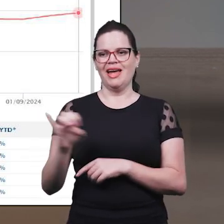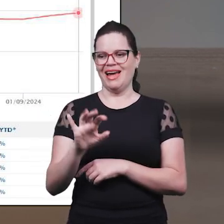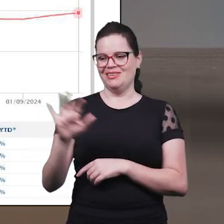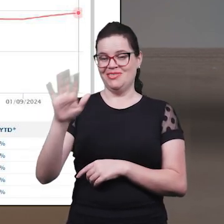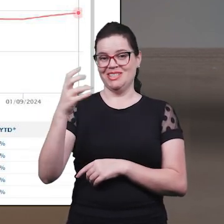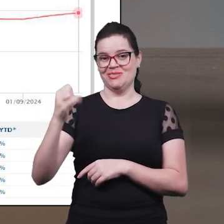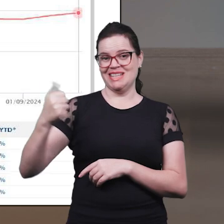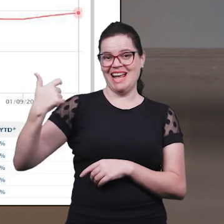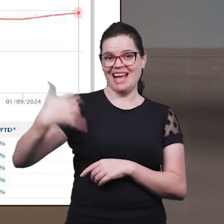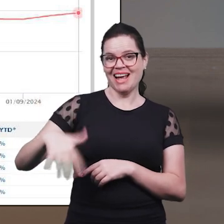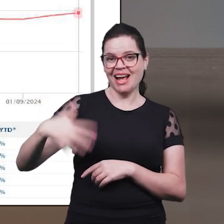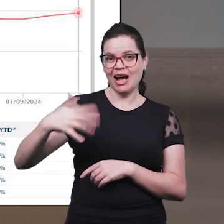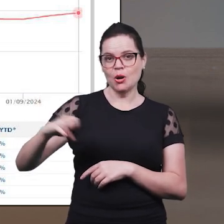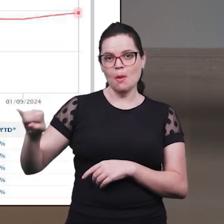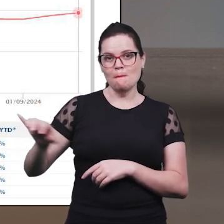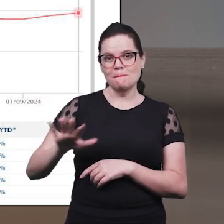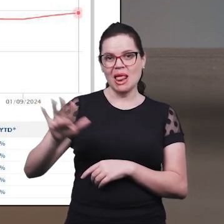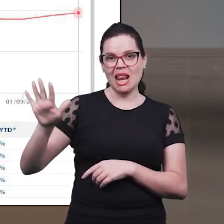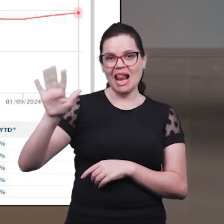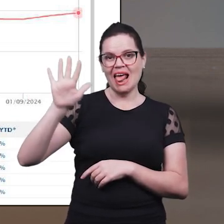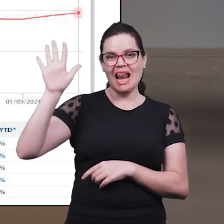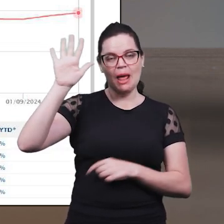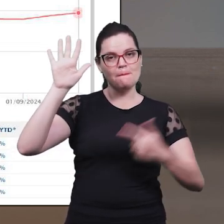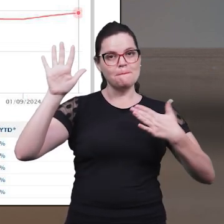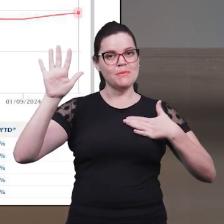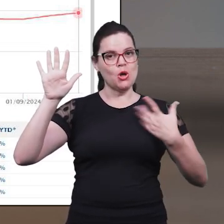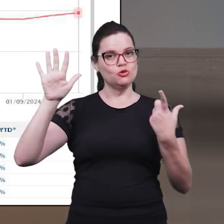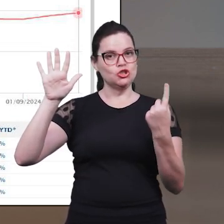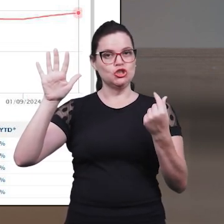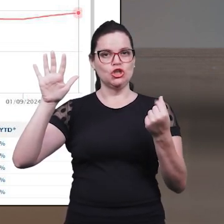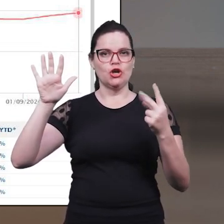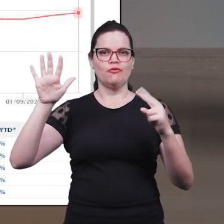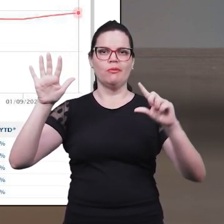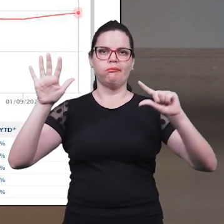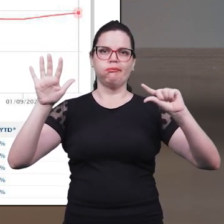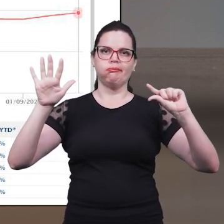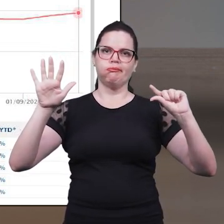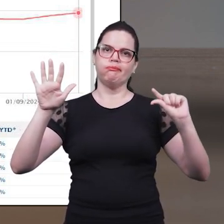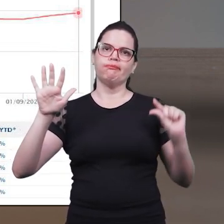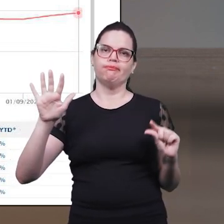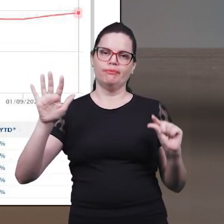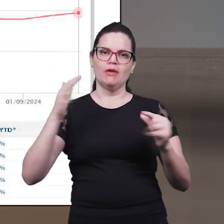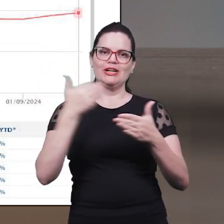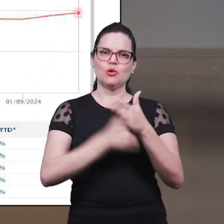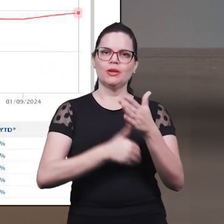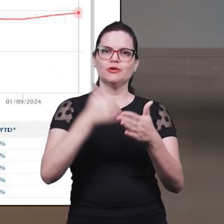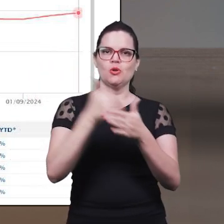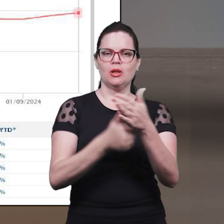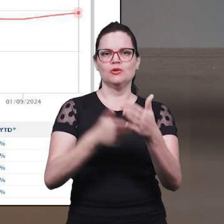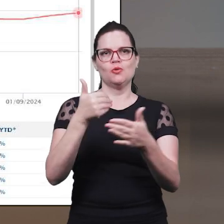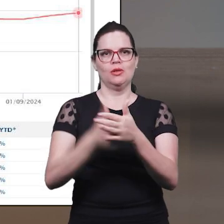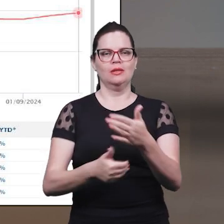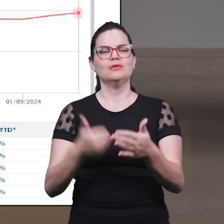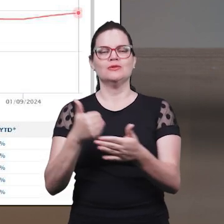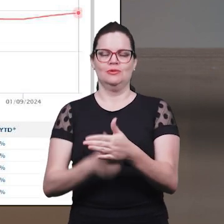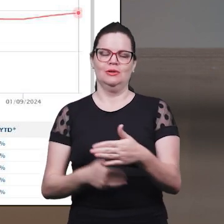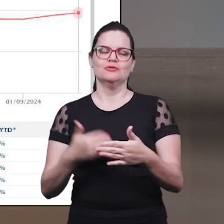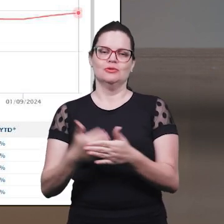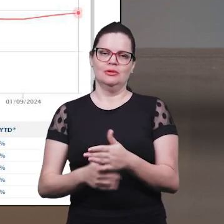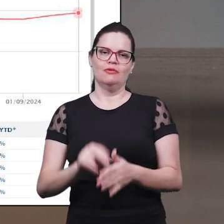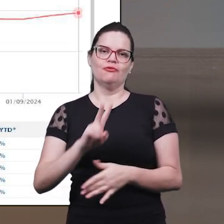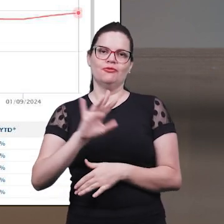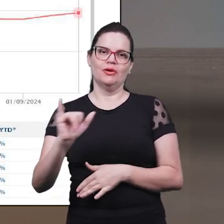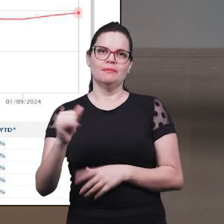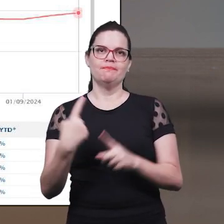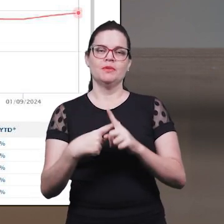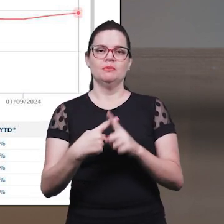que, porventura, esteja lá, né, numa poupança, por exemplo, que é o nosso caso, que a maioria das pessoas